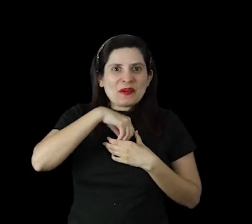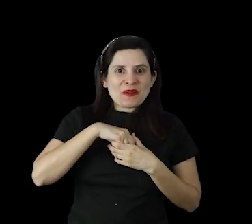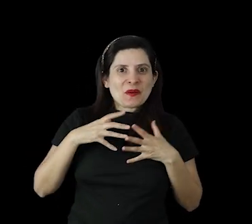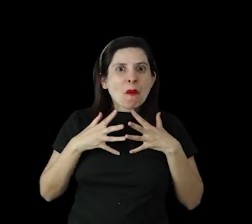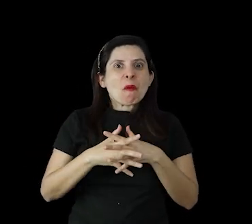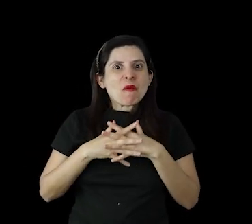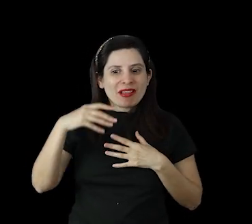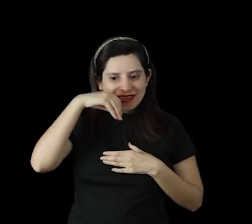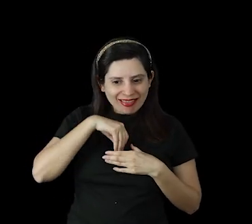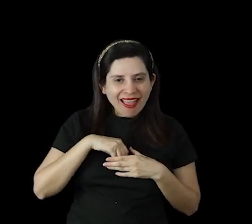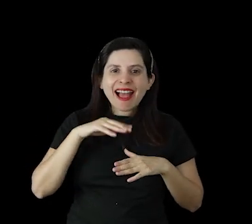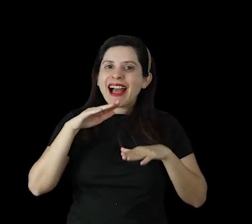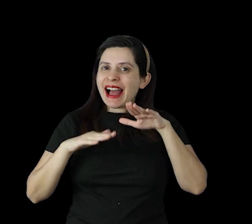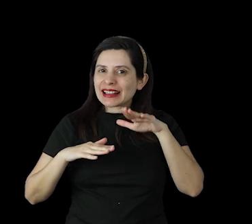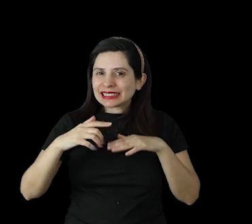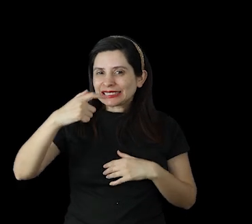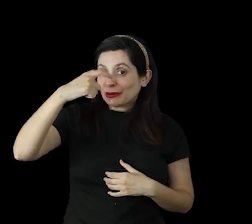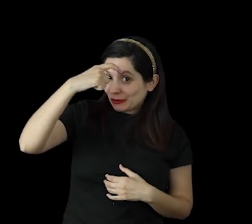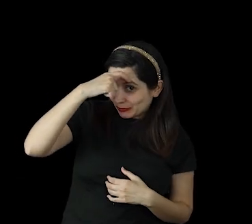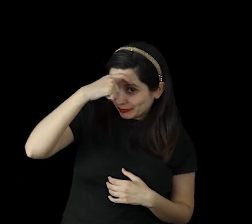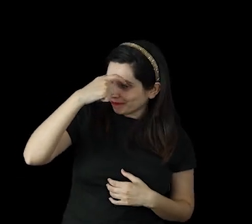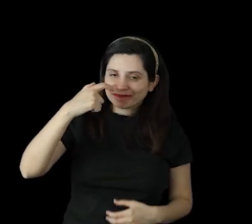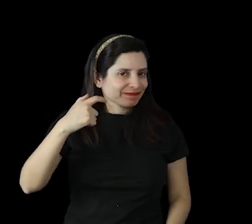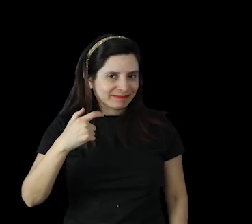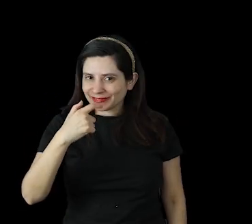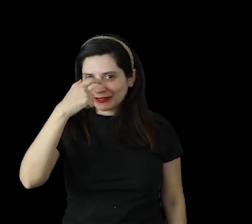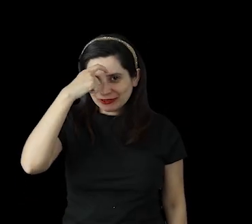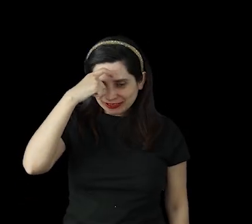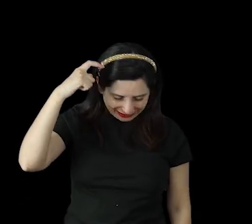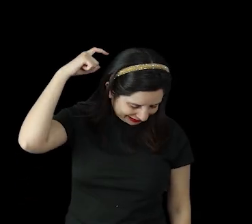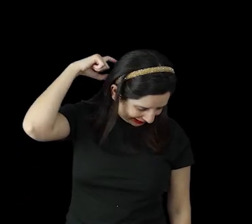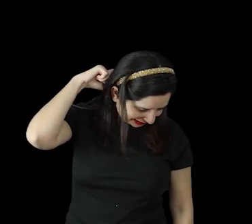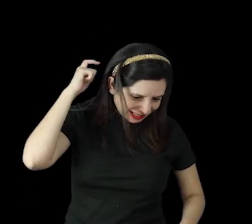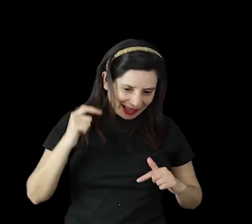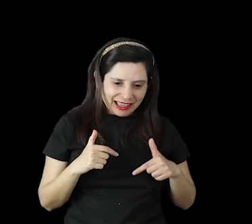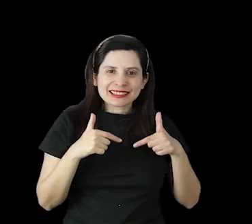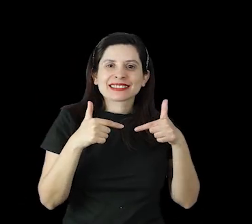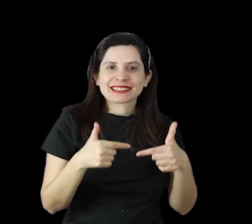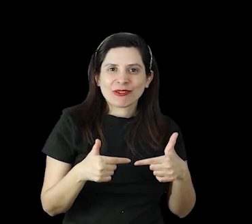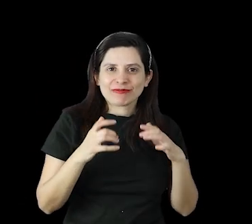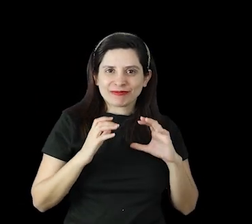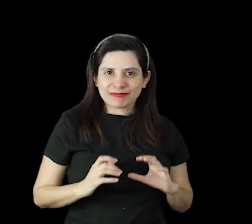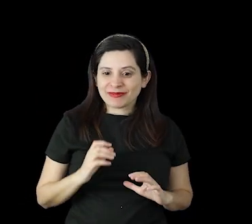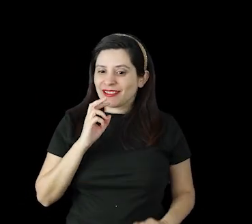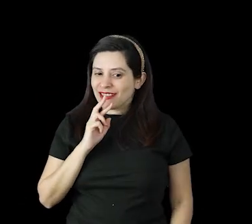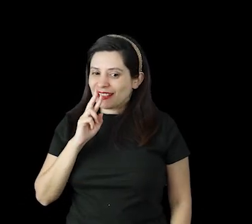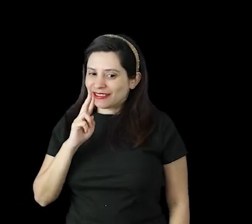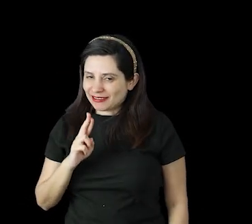vezes, está nessa questão do consciente, inconsciente, da ação e da reação.